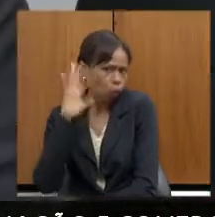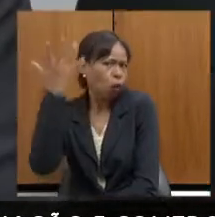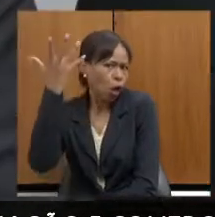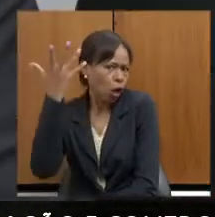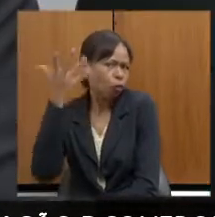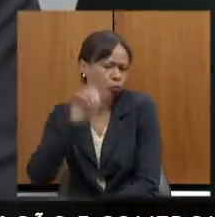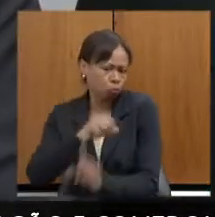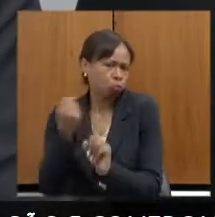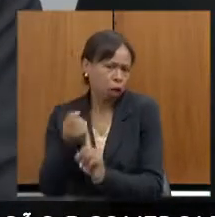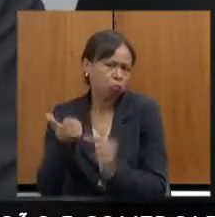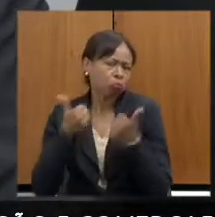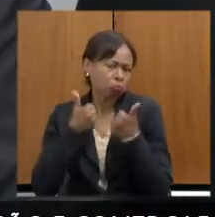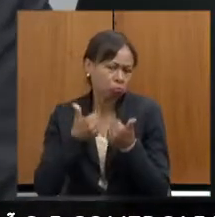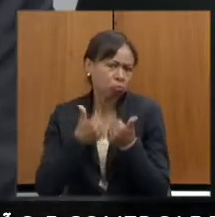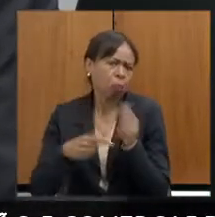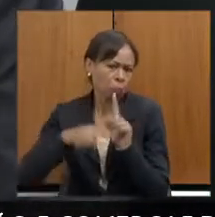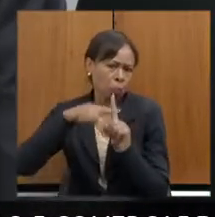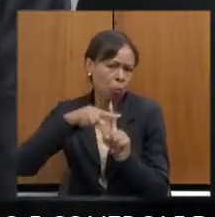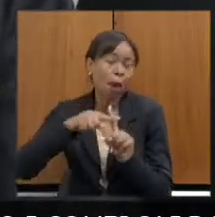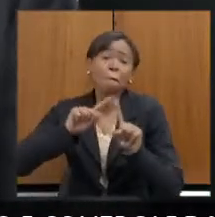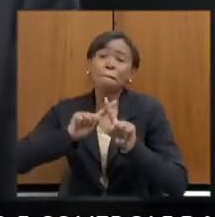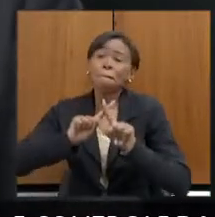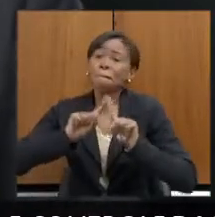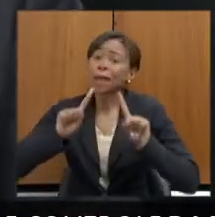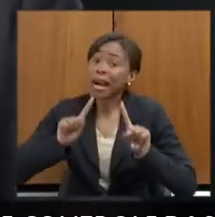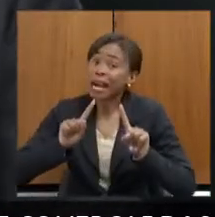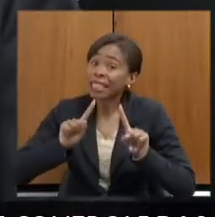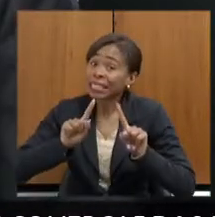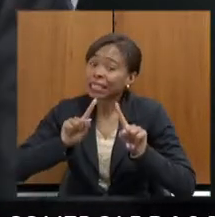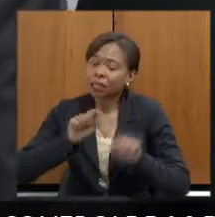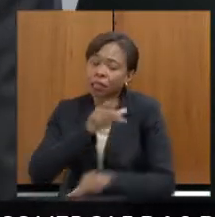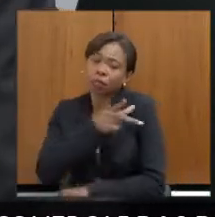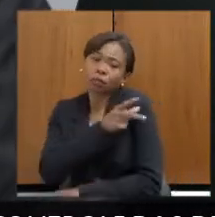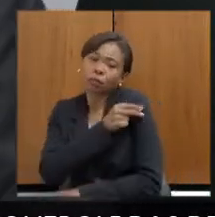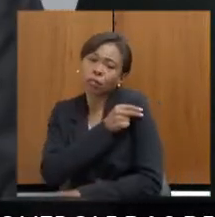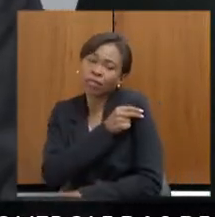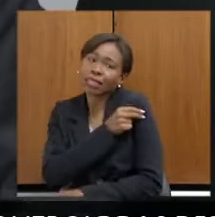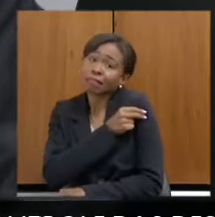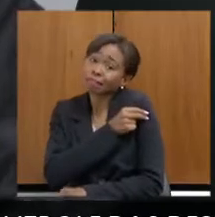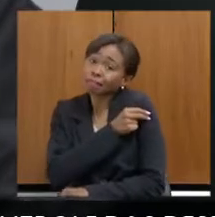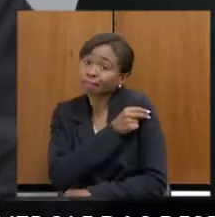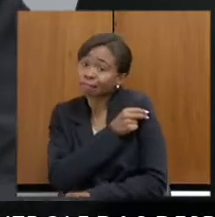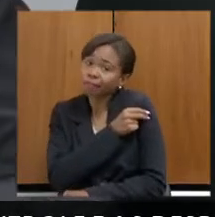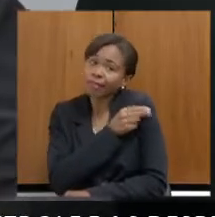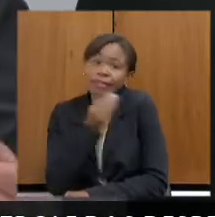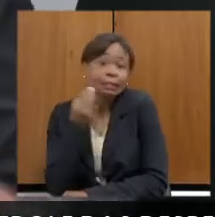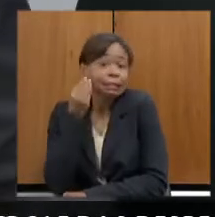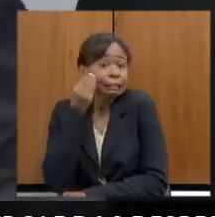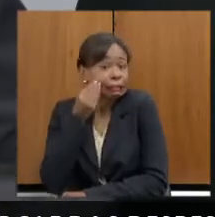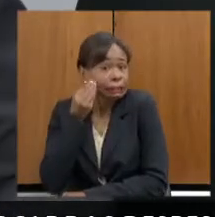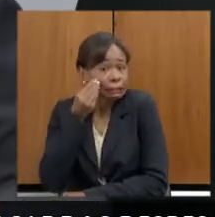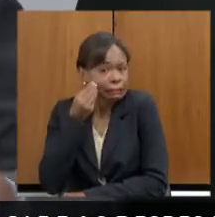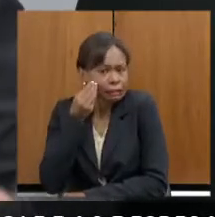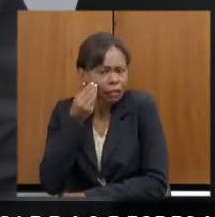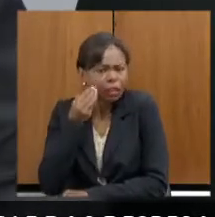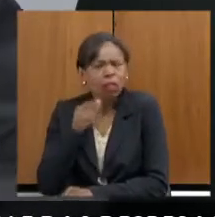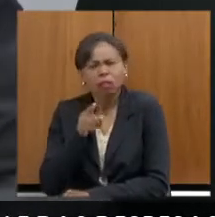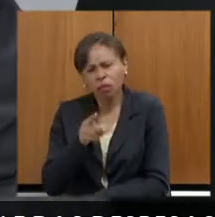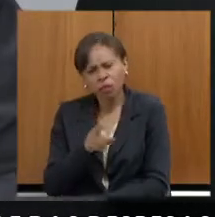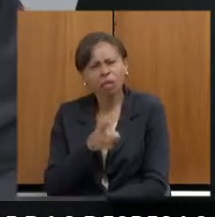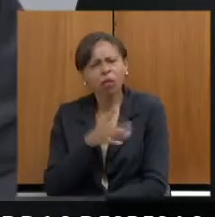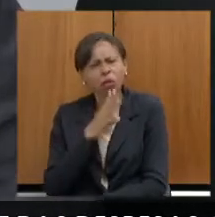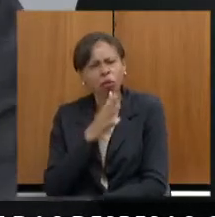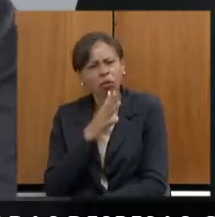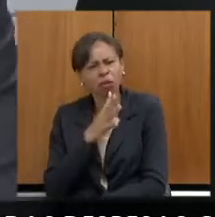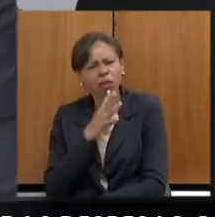para a sociedade é uma vacina que ainda está em testes e isso eu respondo muito claramente Alguém conhece qual que é o